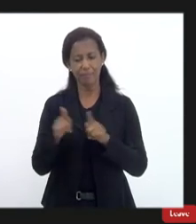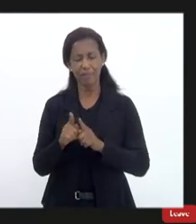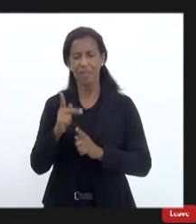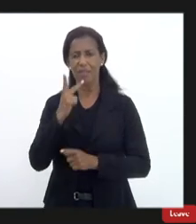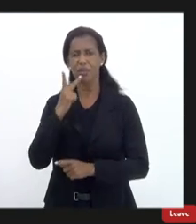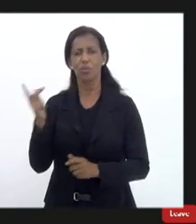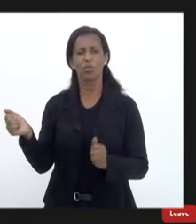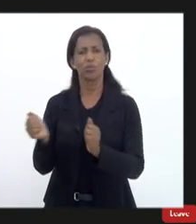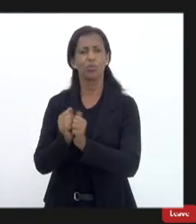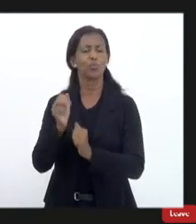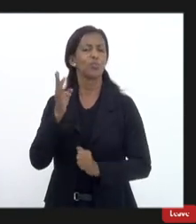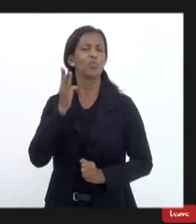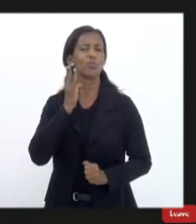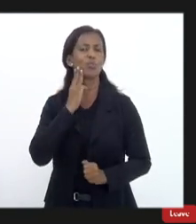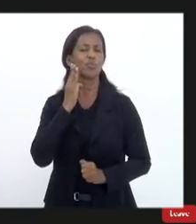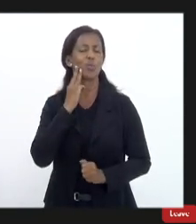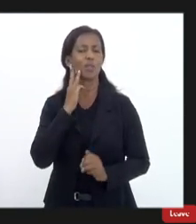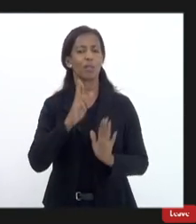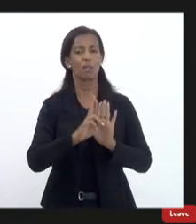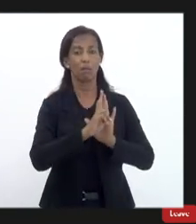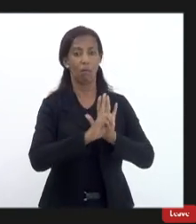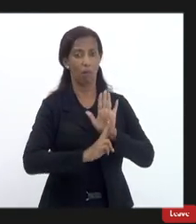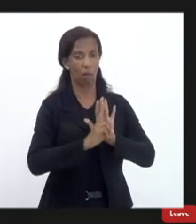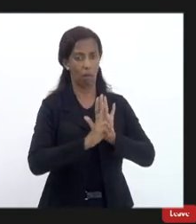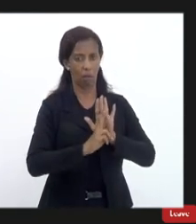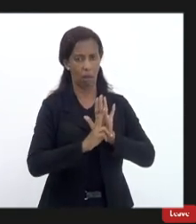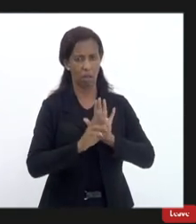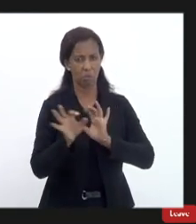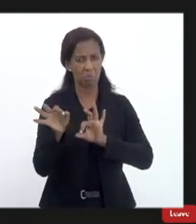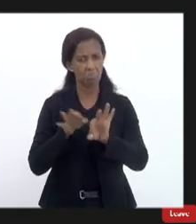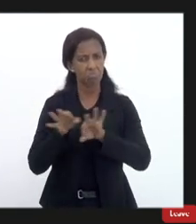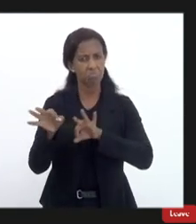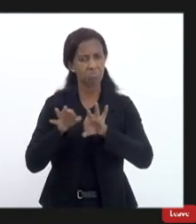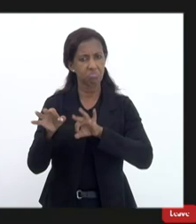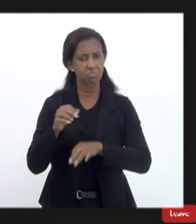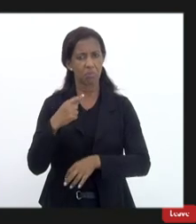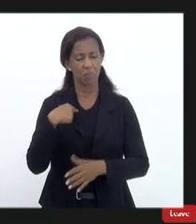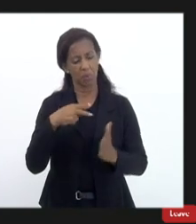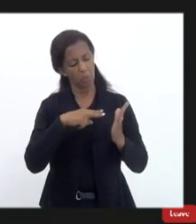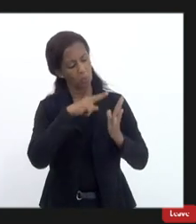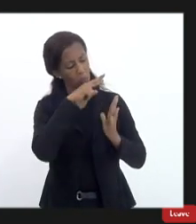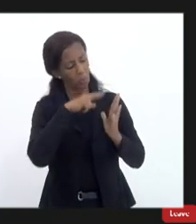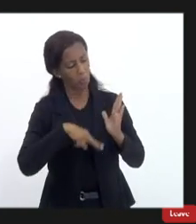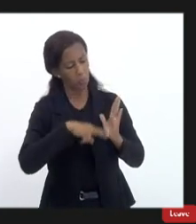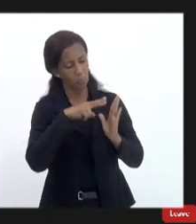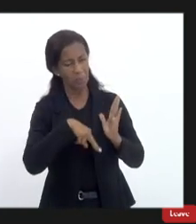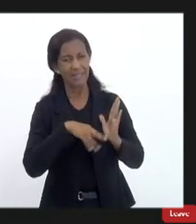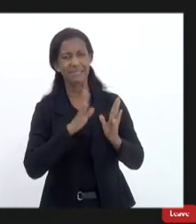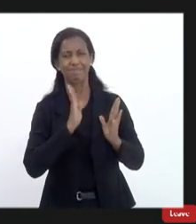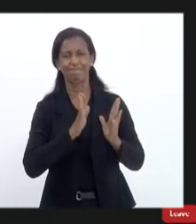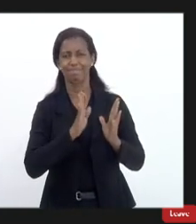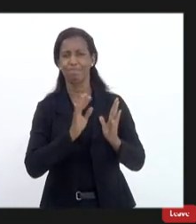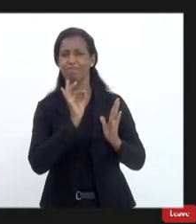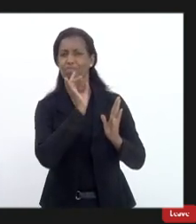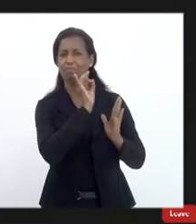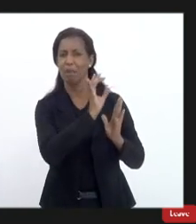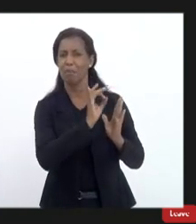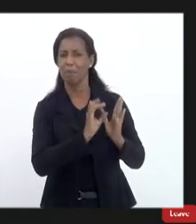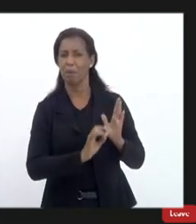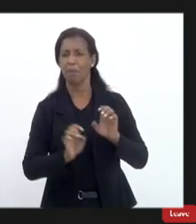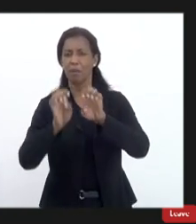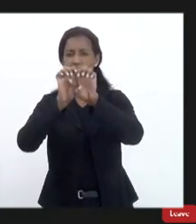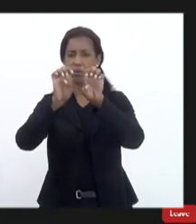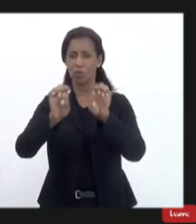Valdec, com relação ao relatório que foi feito, que, pelo que eu pude acompanhar, tratou bastante das questões